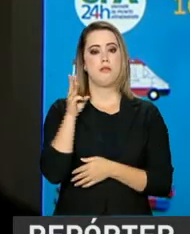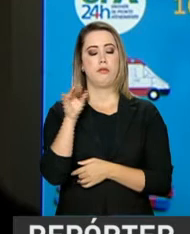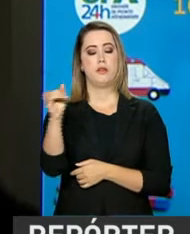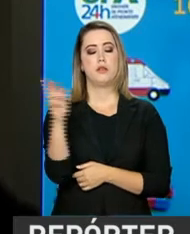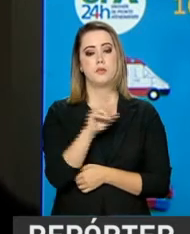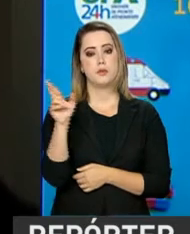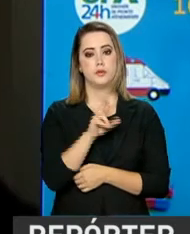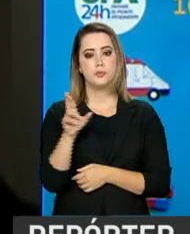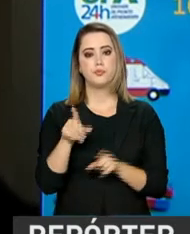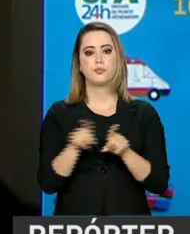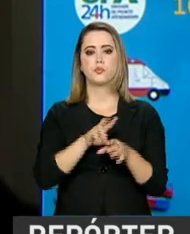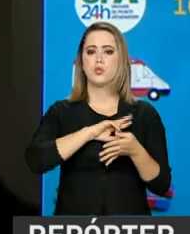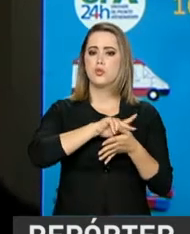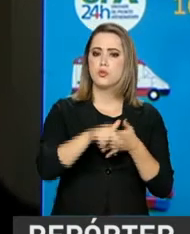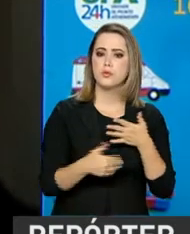foram contemplados